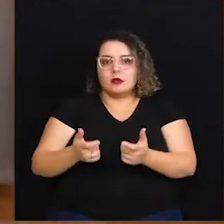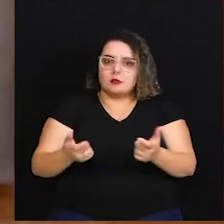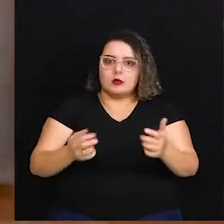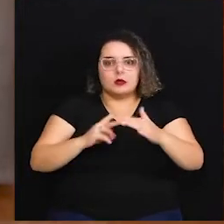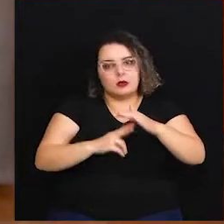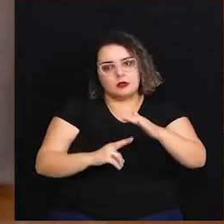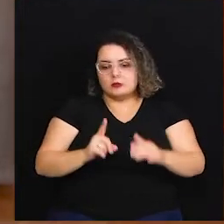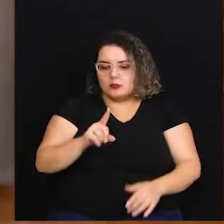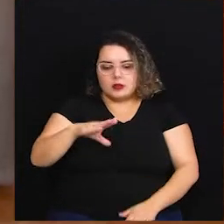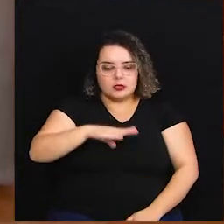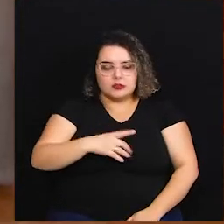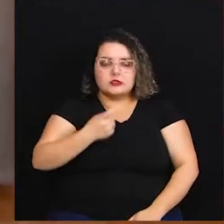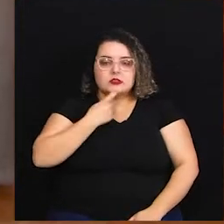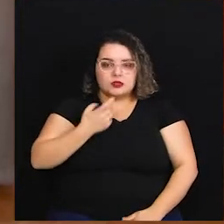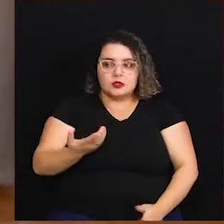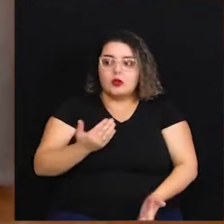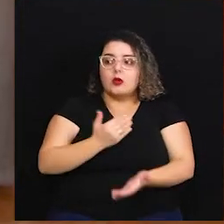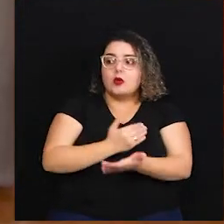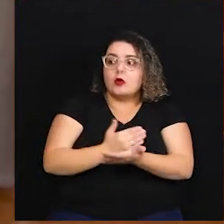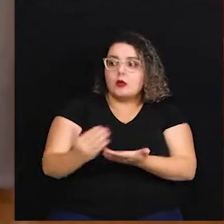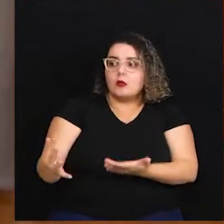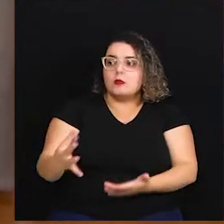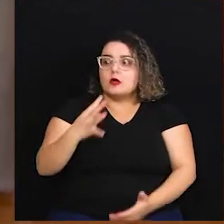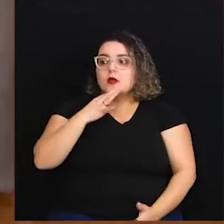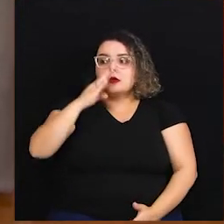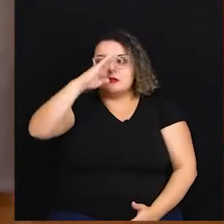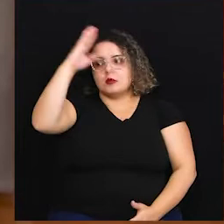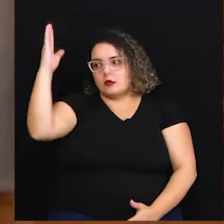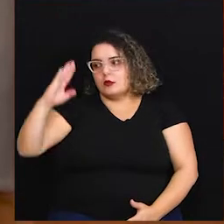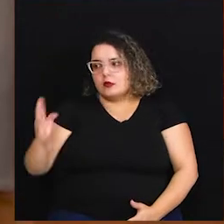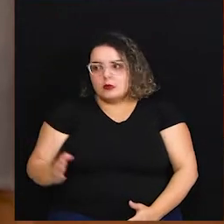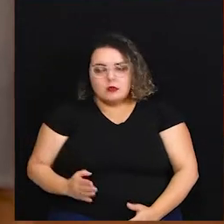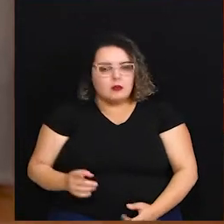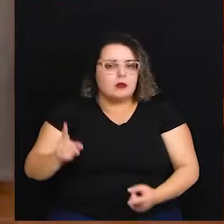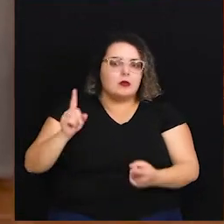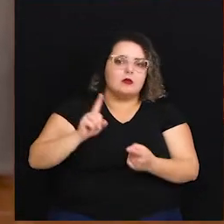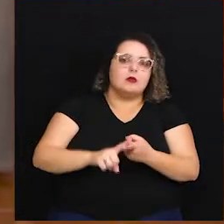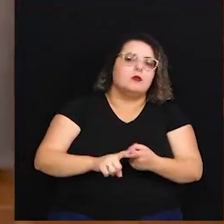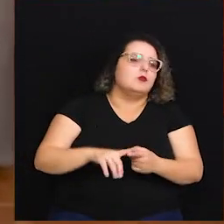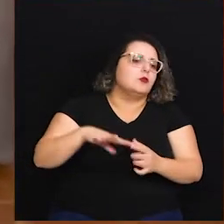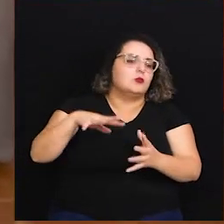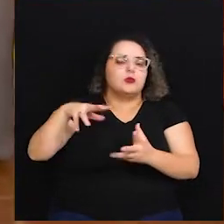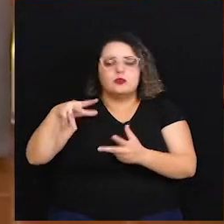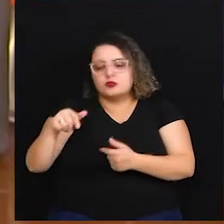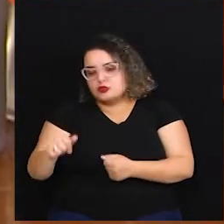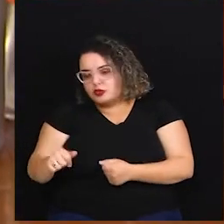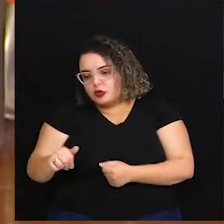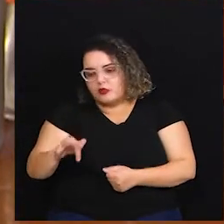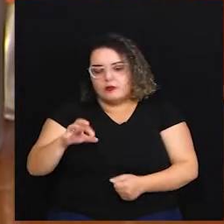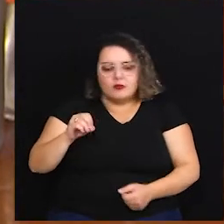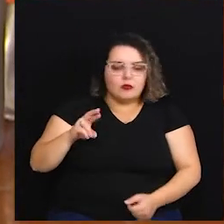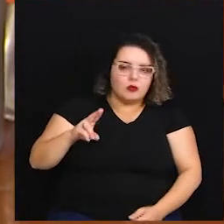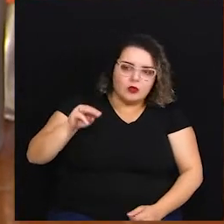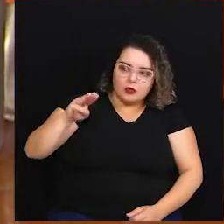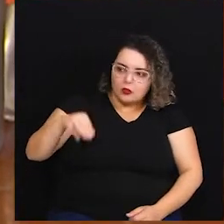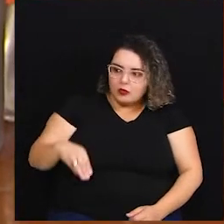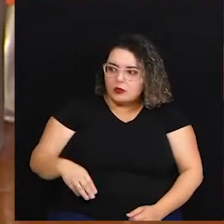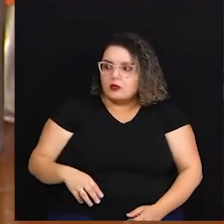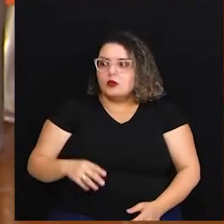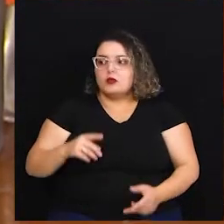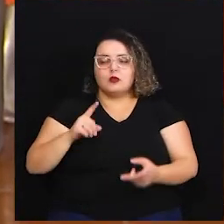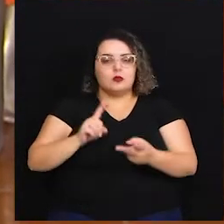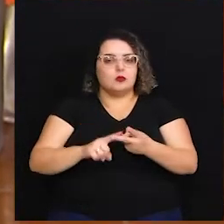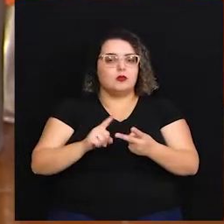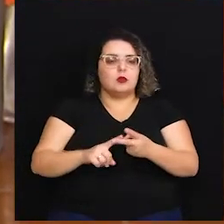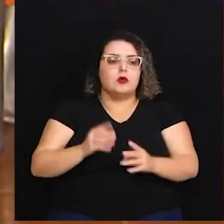toda a feira é na cidade de Campinas. Foi quando eu comecei a conhecer o Brasil. Então eu fui para o Fórum Social Mundial, eu fiz uma feira fora, que